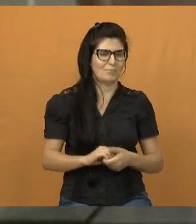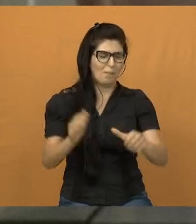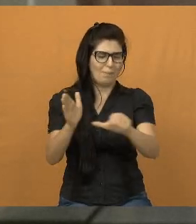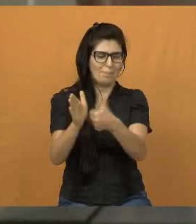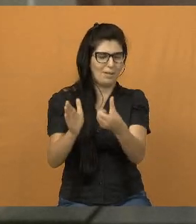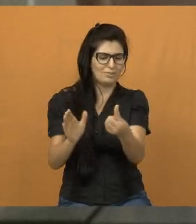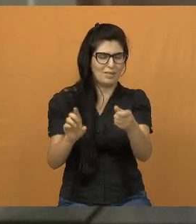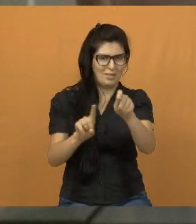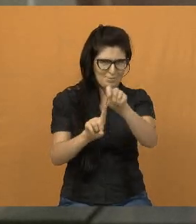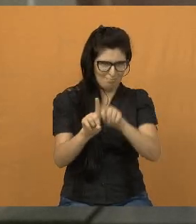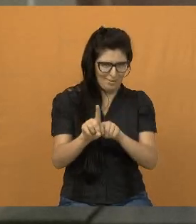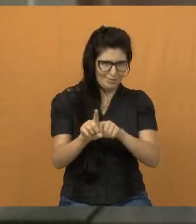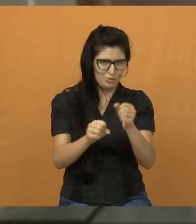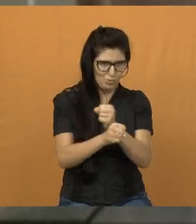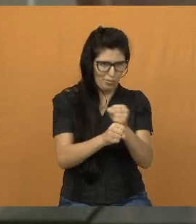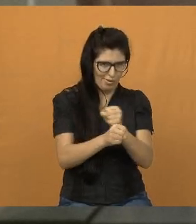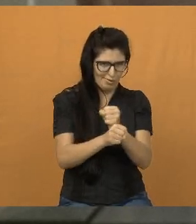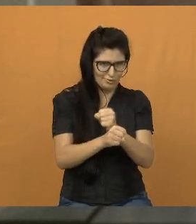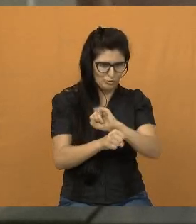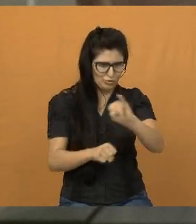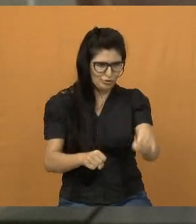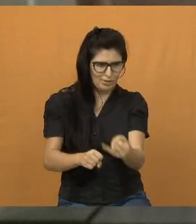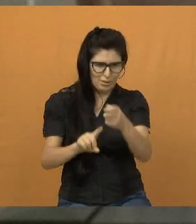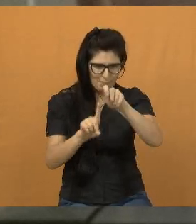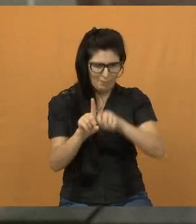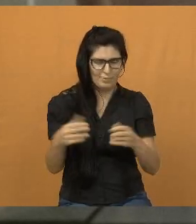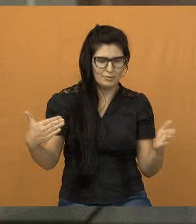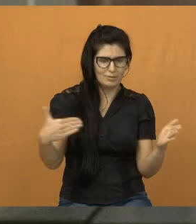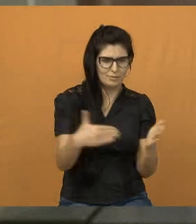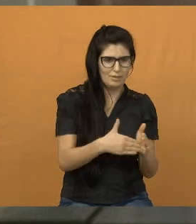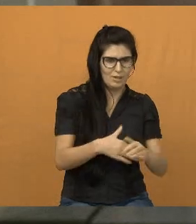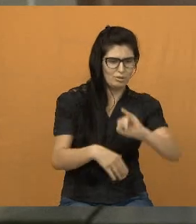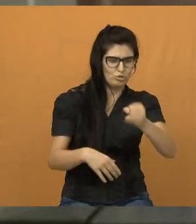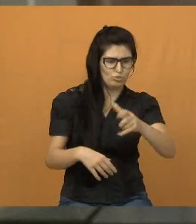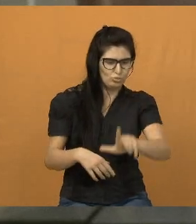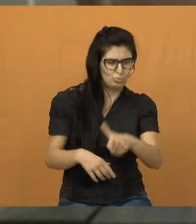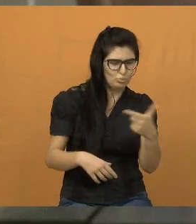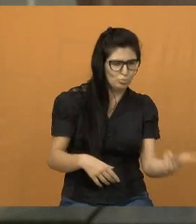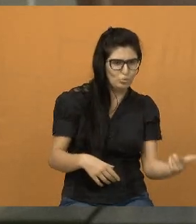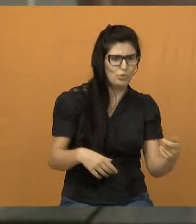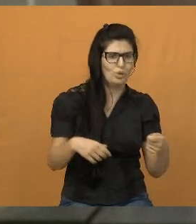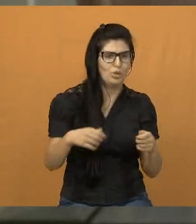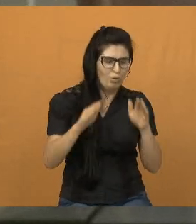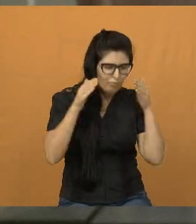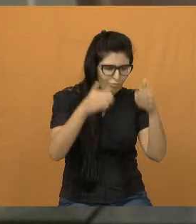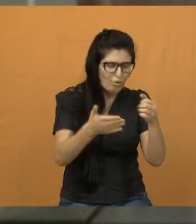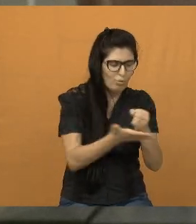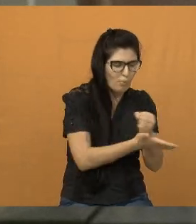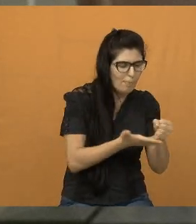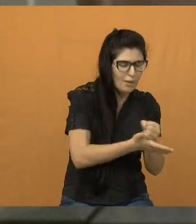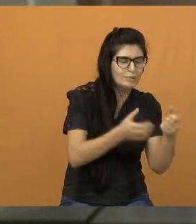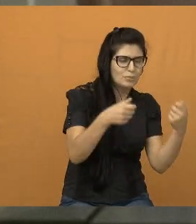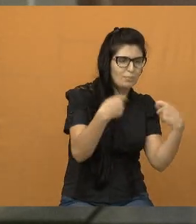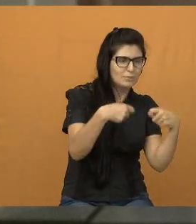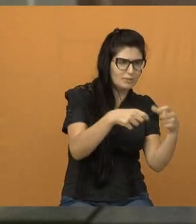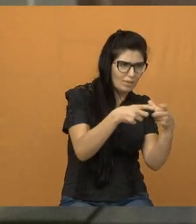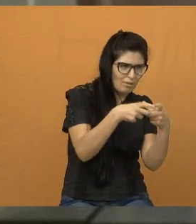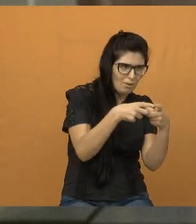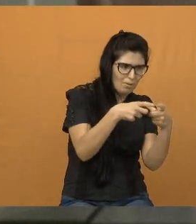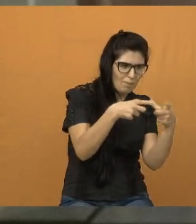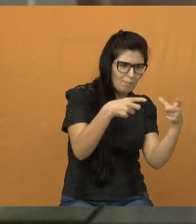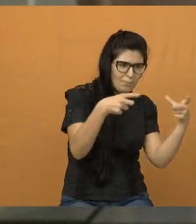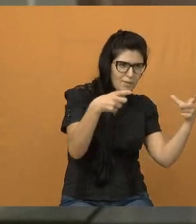vem implementar é com relação ao número de consultas médicas na atenção básica. A gente pretende ampliar